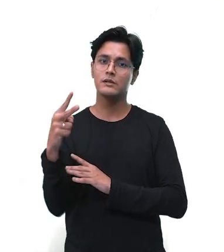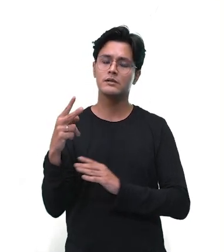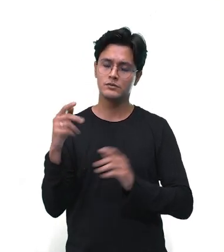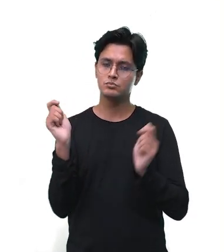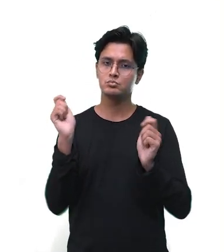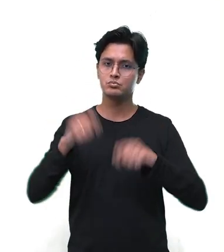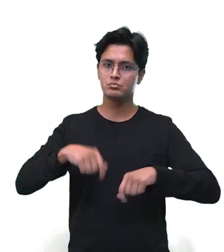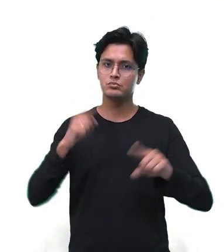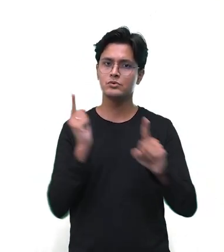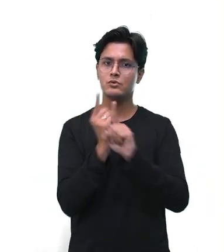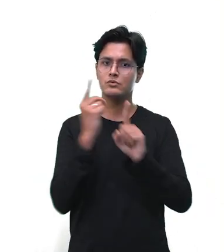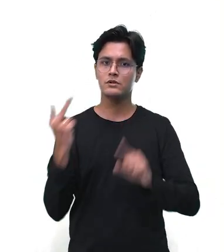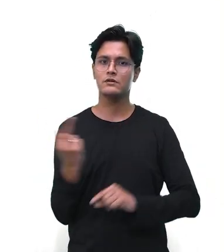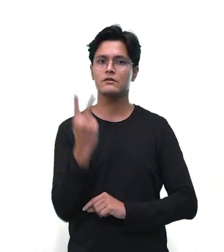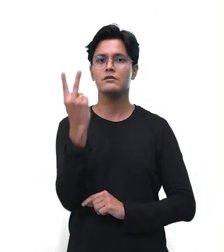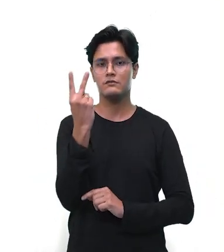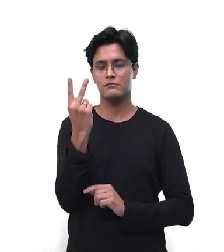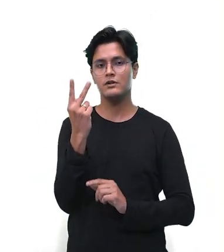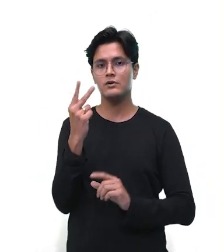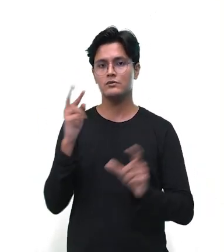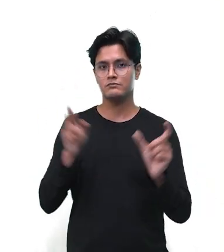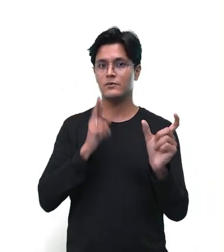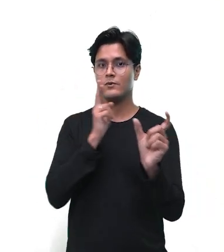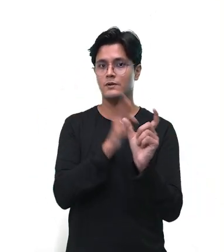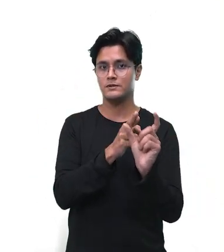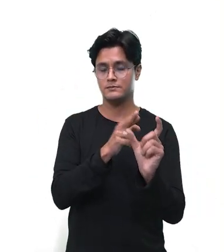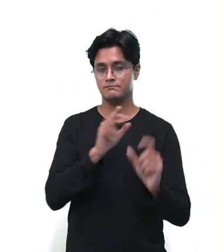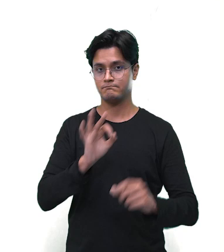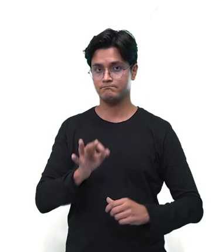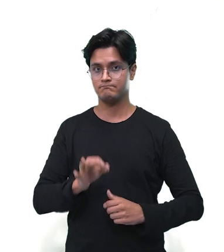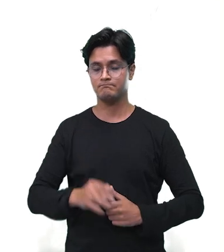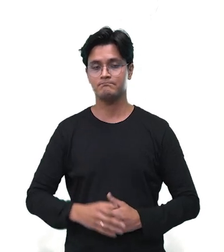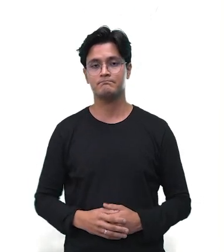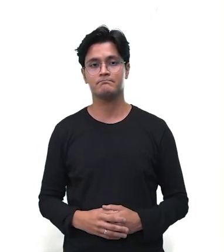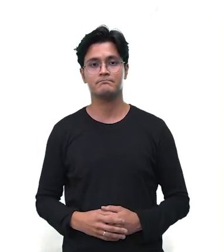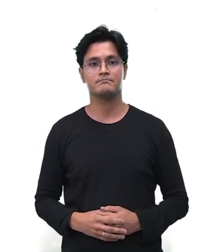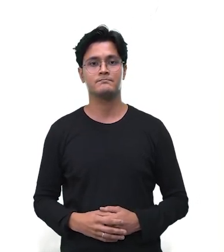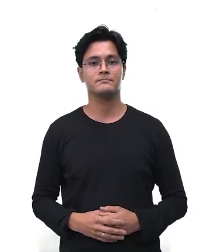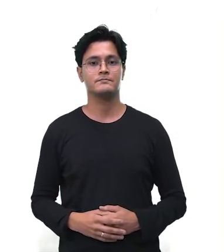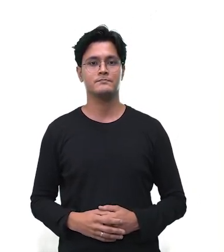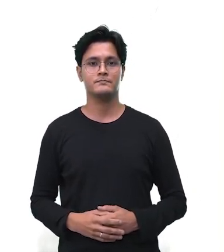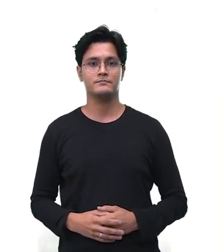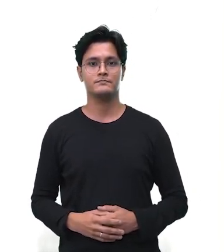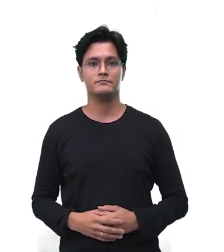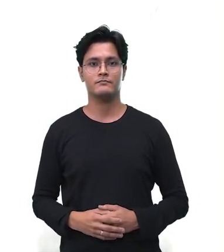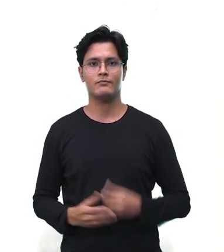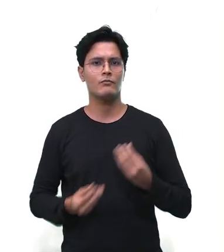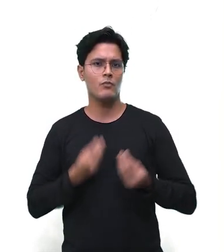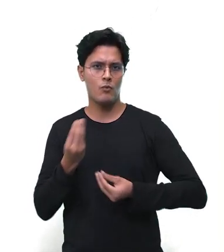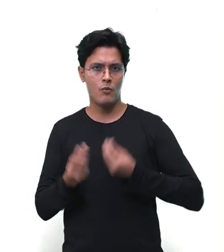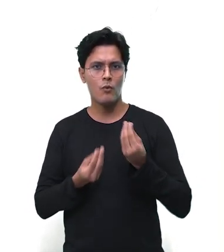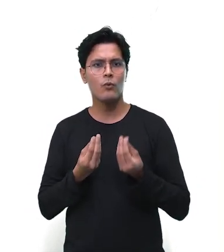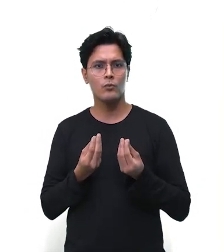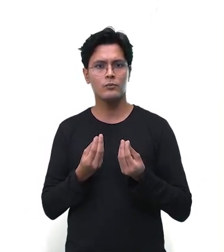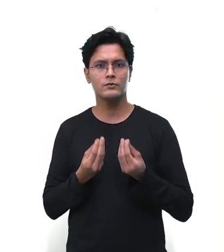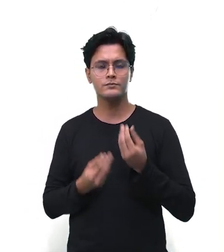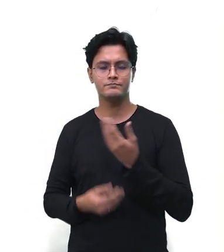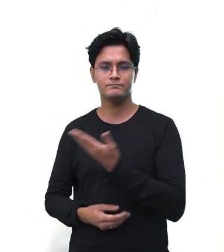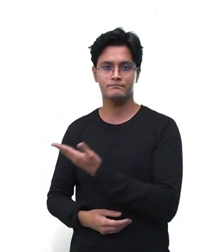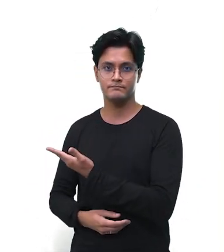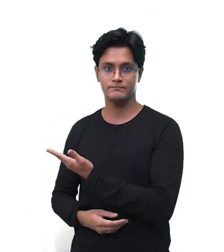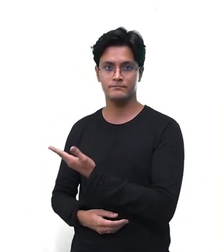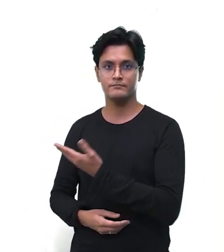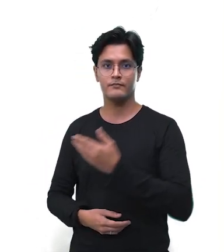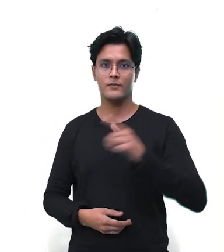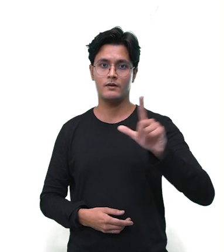encontrar, então, o valor dessa incógnita aqui. Tá? Olha como é que vai ficar, então. Então, vai ficar